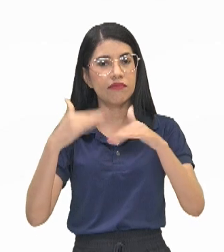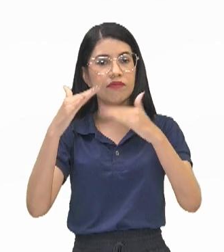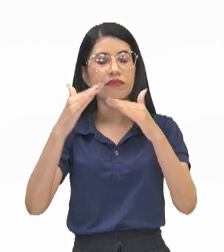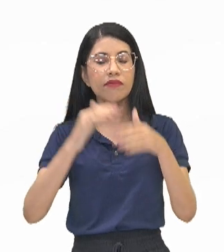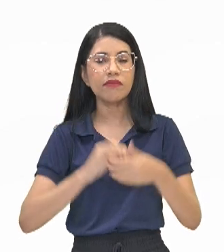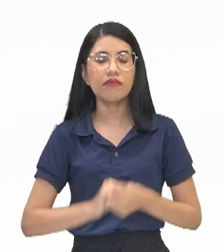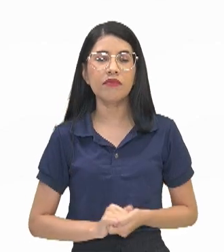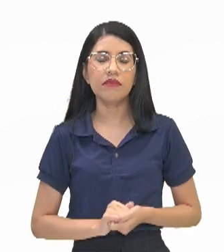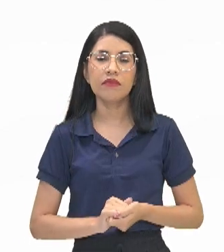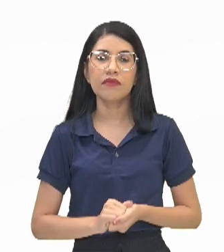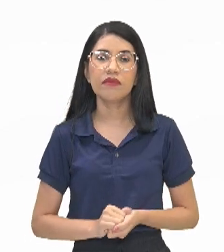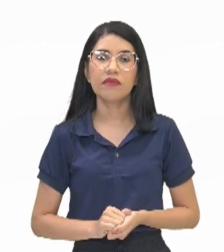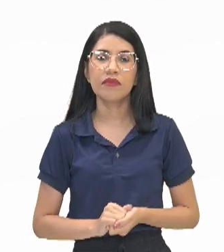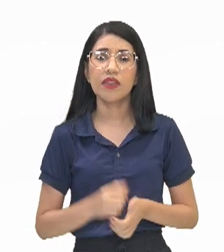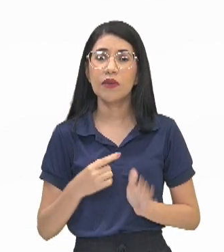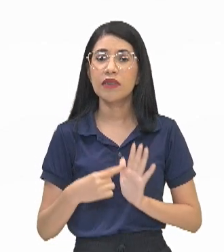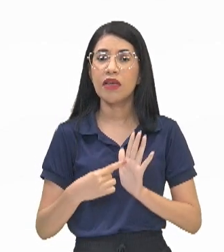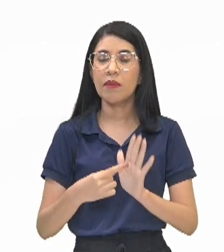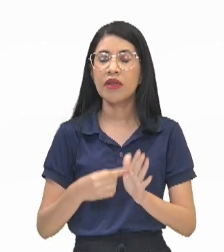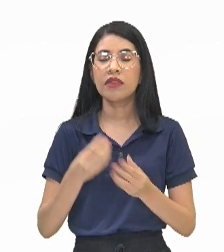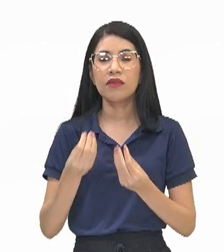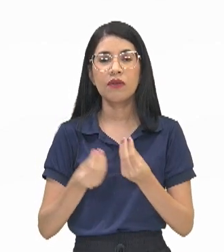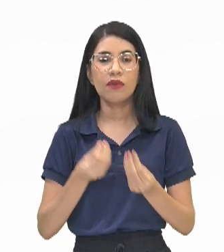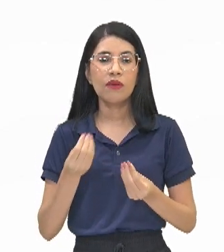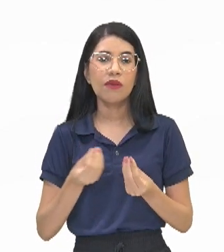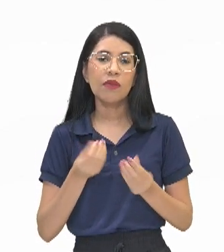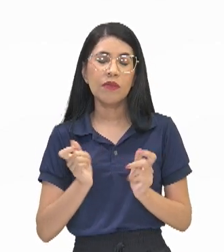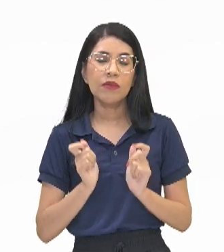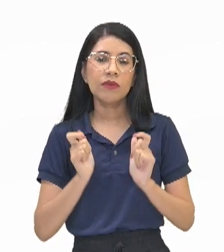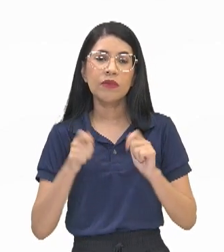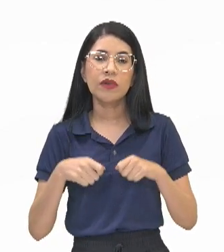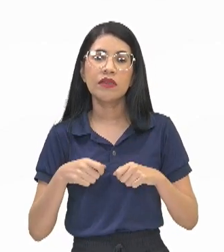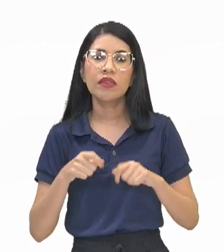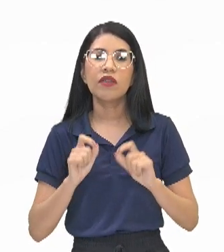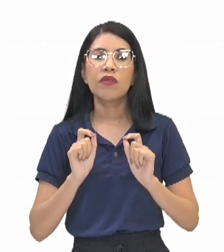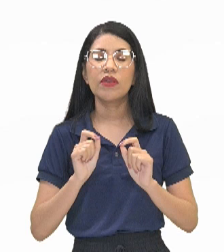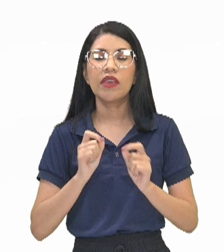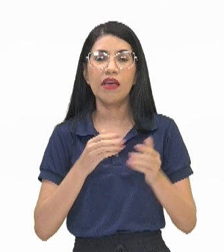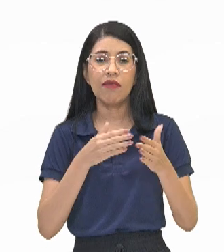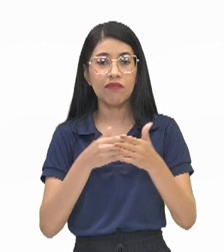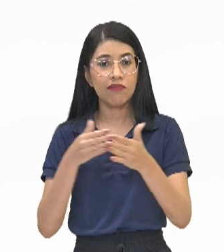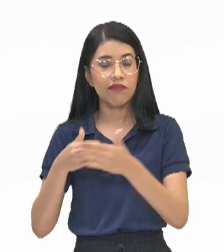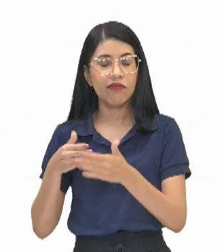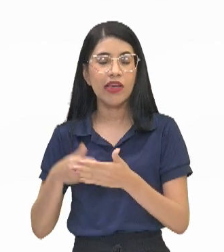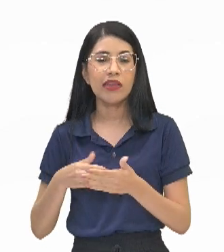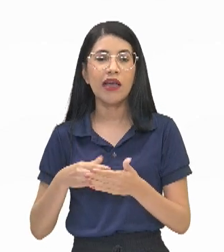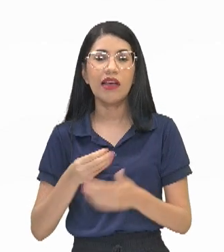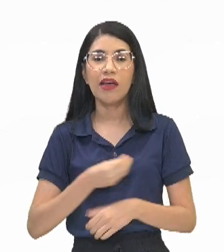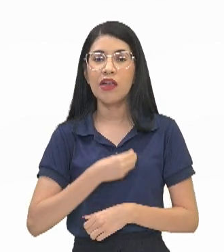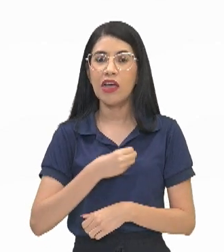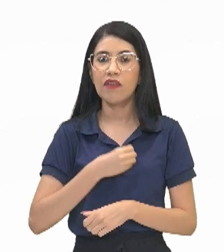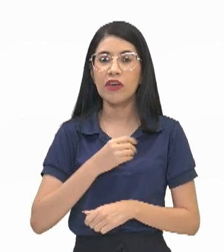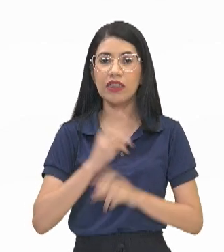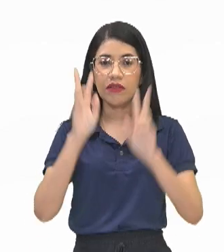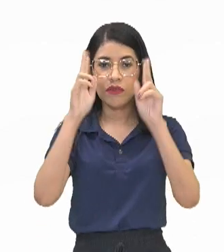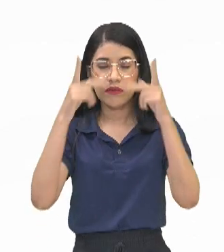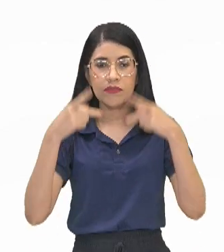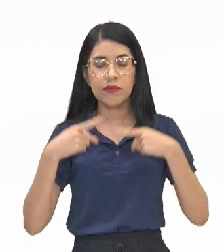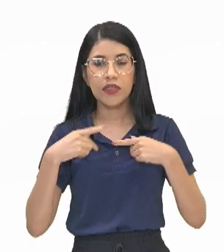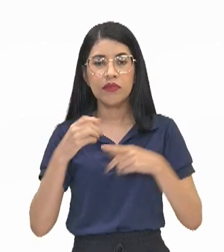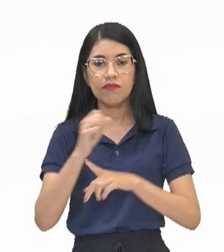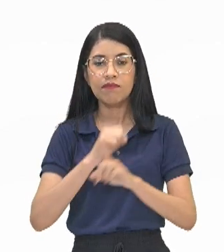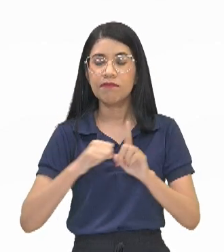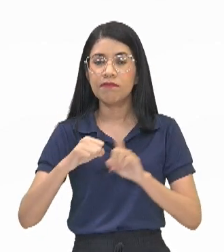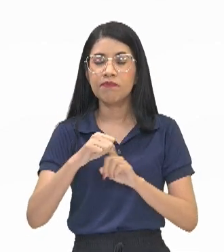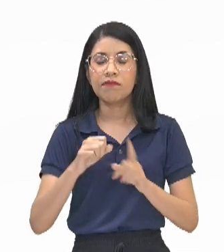então, fazer como é que tudo isso pode, né, vem afetando a vida do ser humano, das sociedades, né, no mundo. E